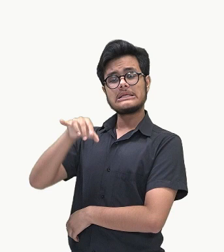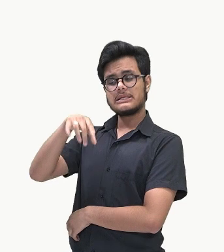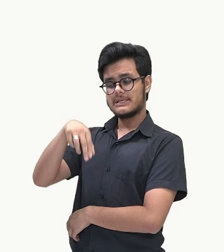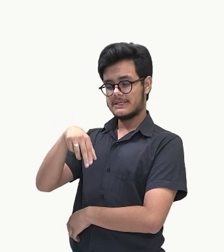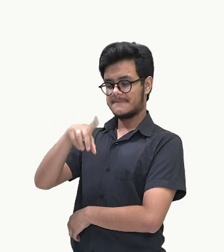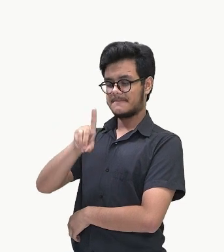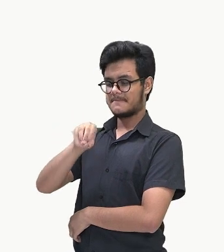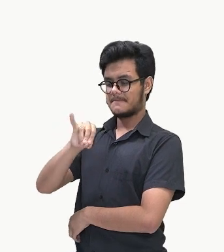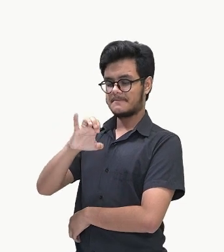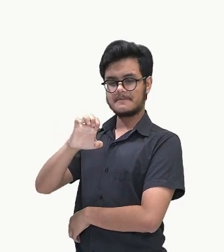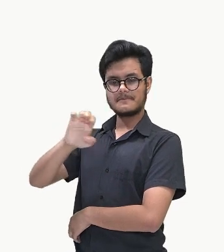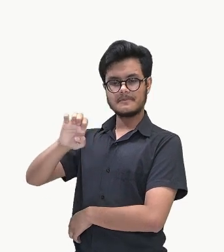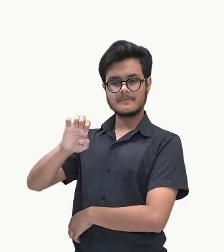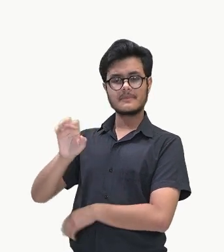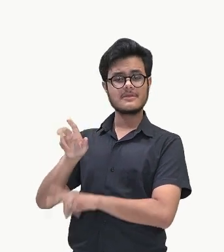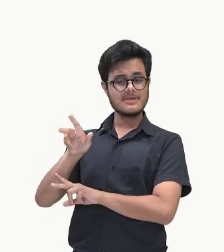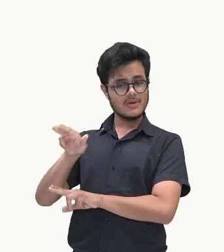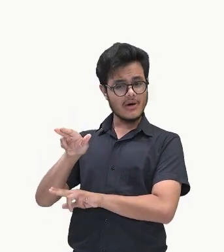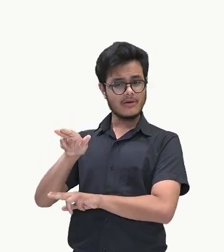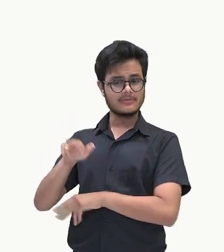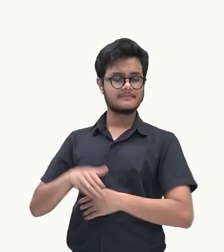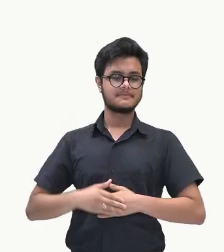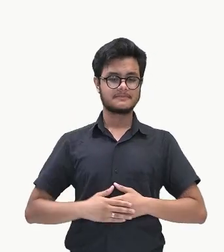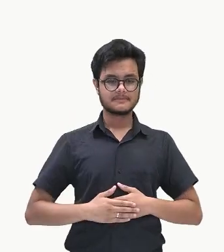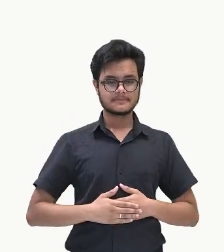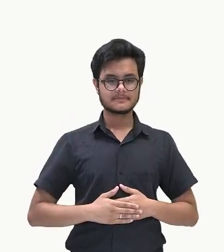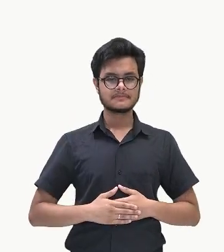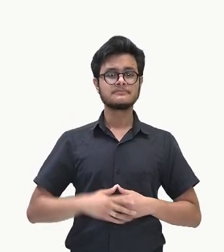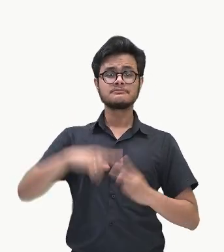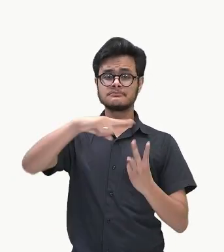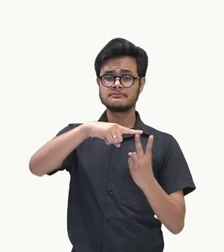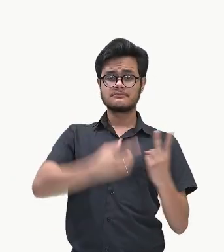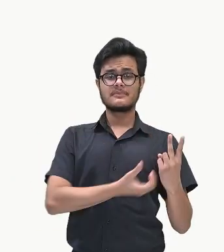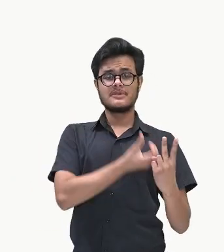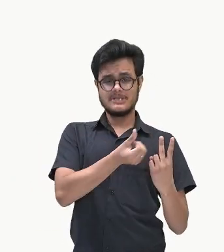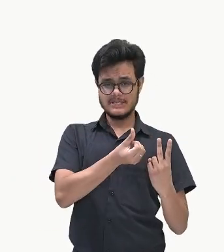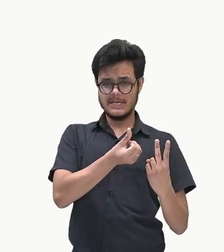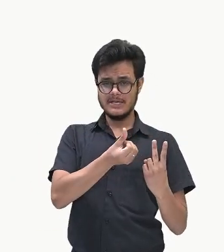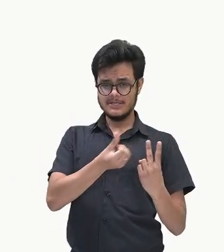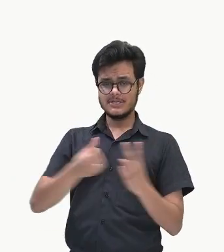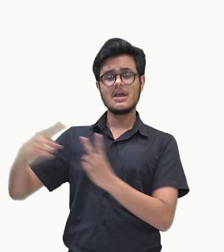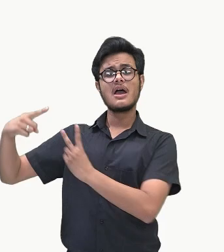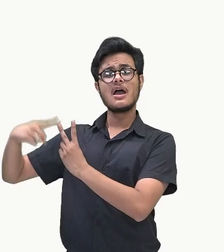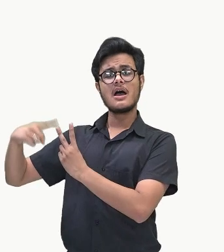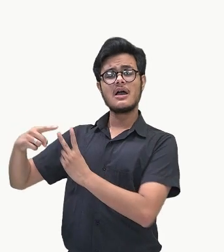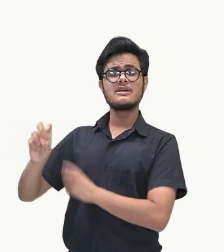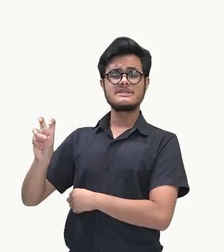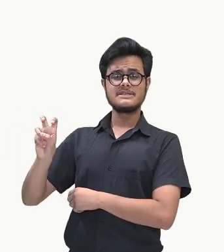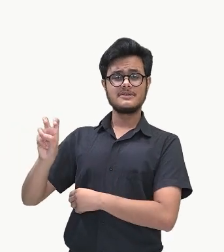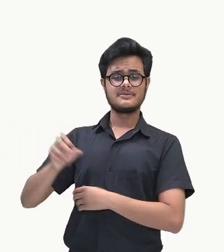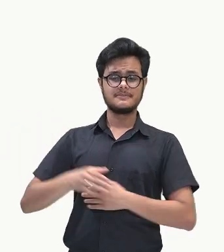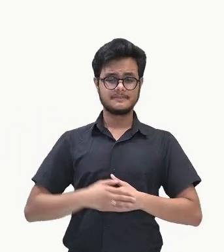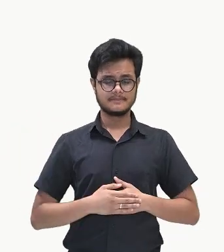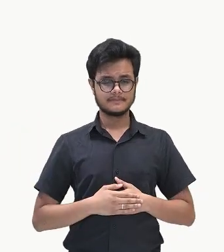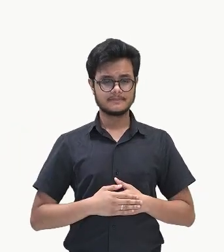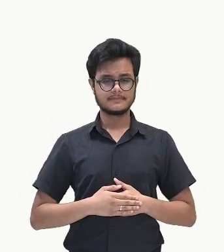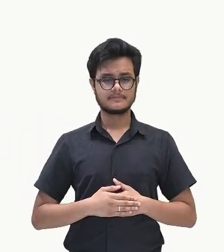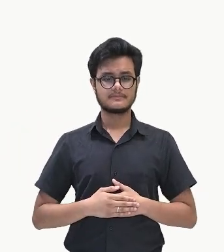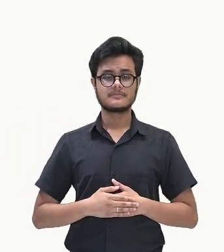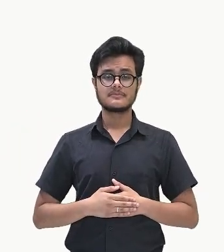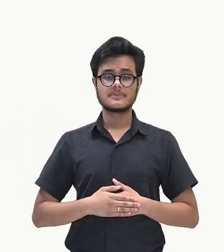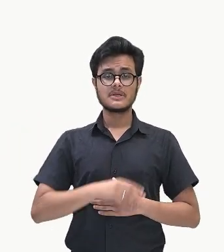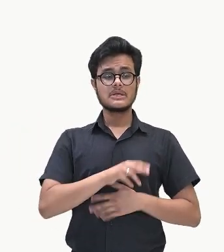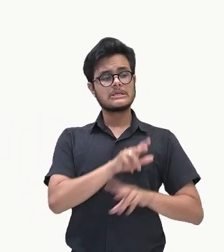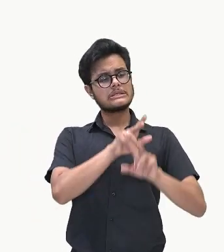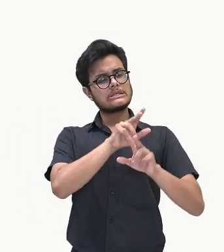iguais, tá? Raiz cúbica de 6 e raiz cúbica de 5. Se os índices são